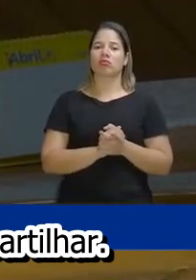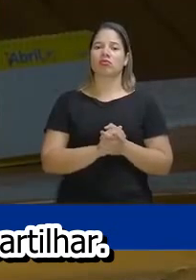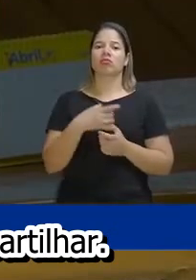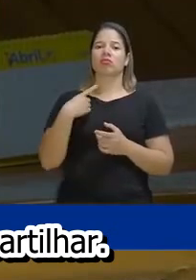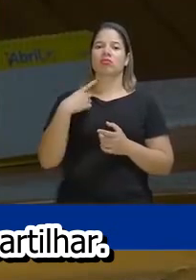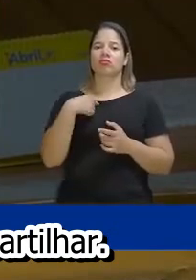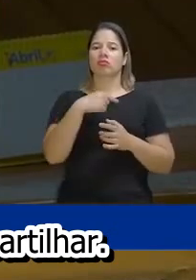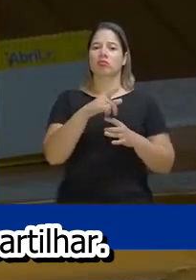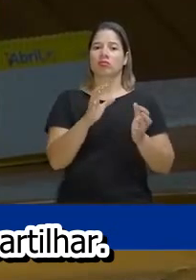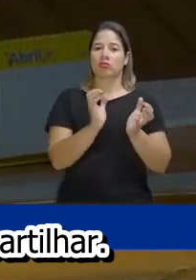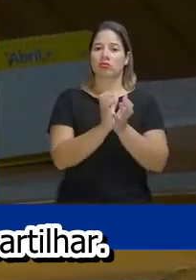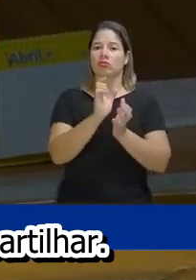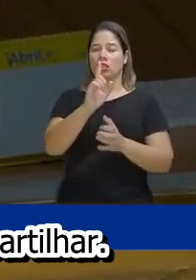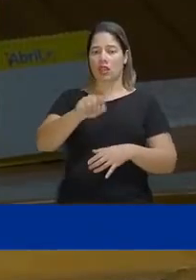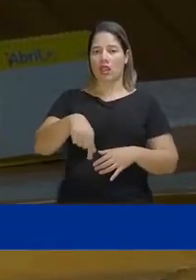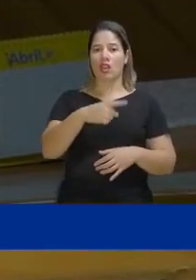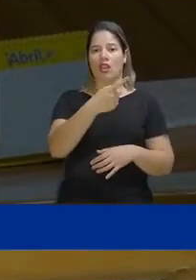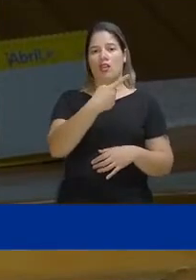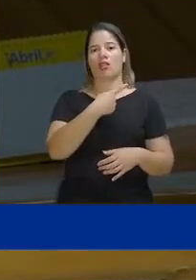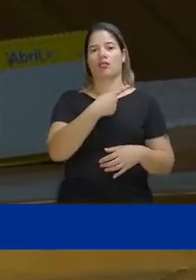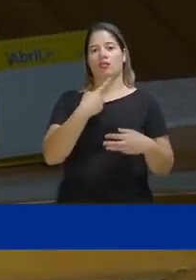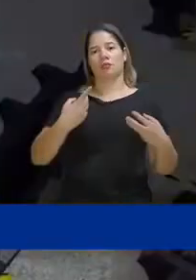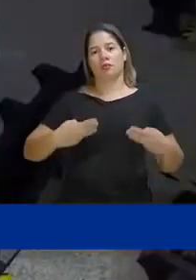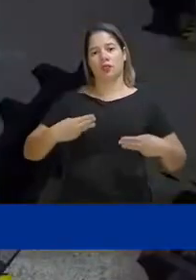dos Magistrados do Trabalho, eu posso compartilhar.